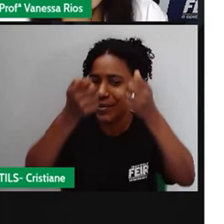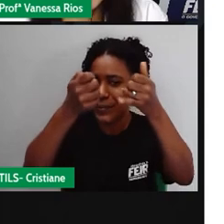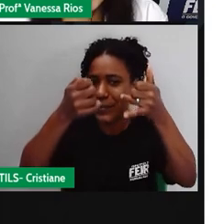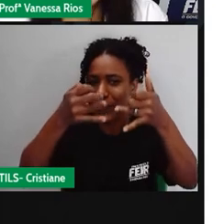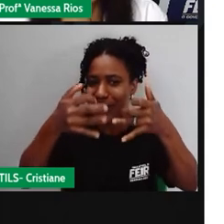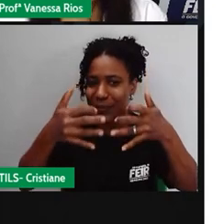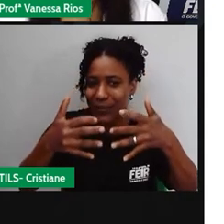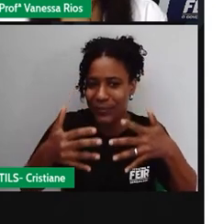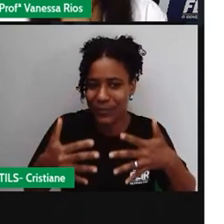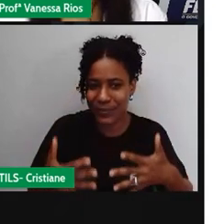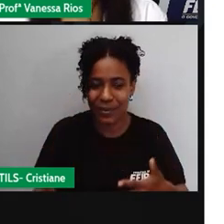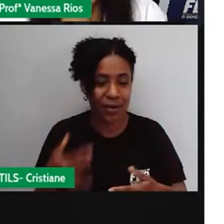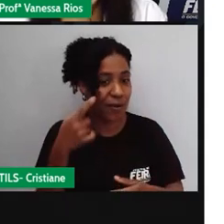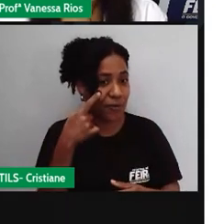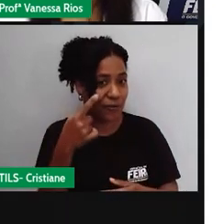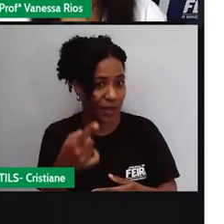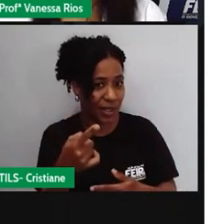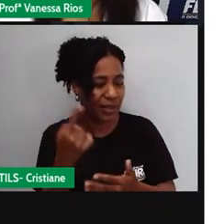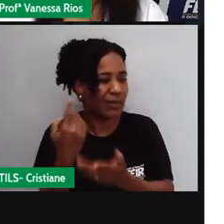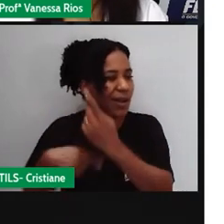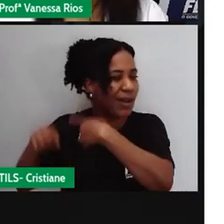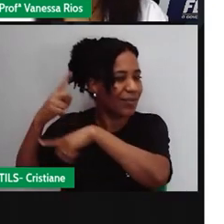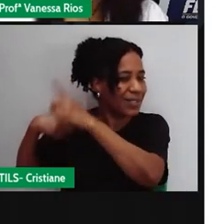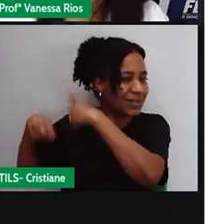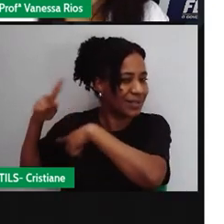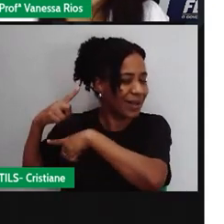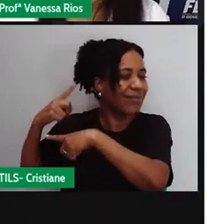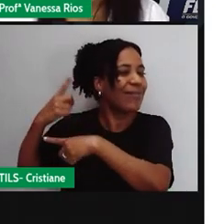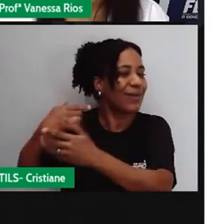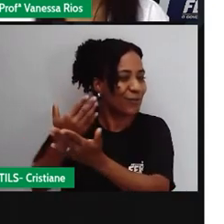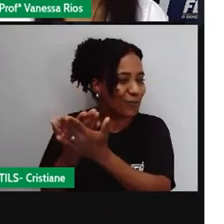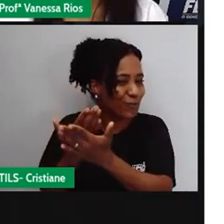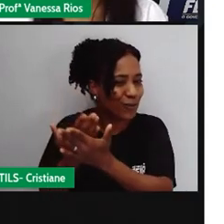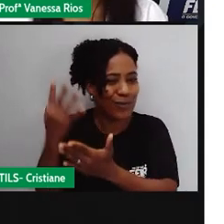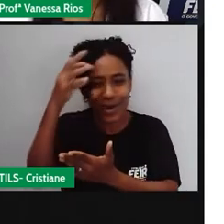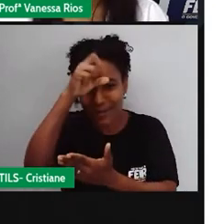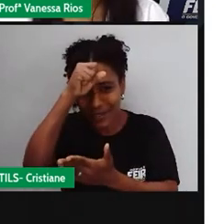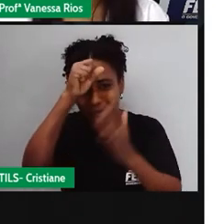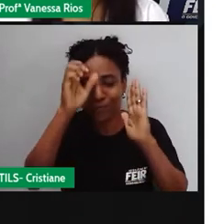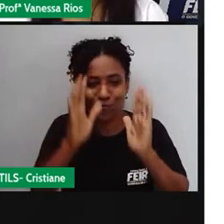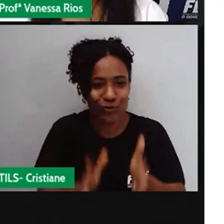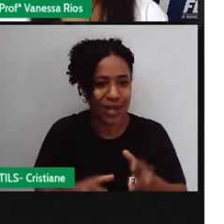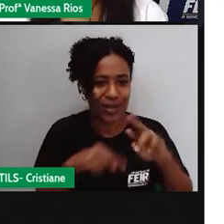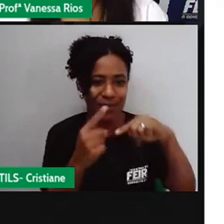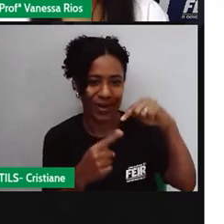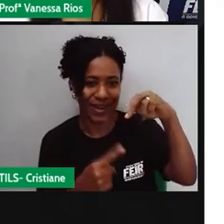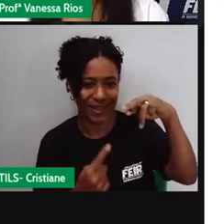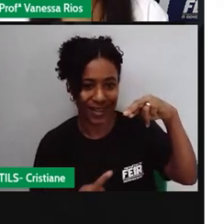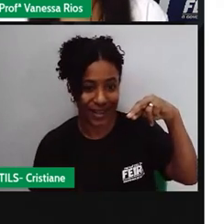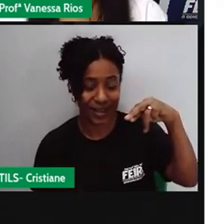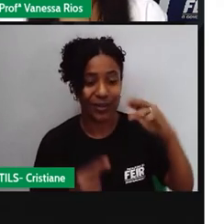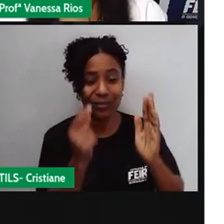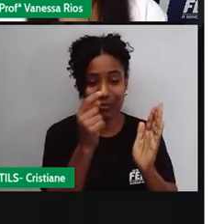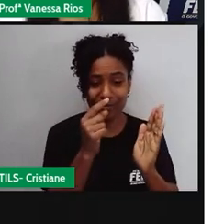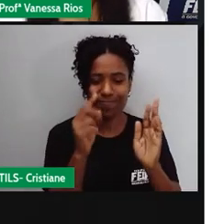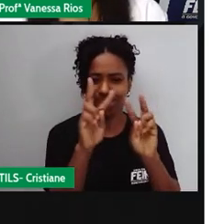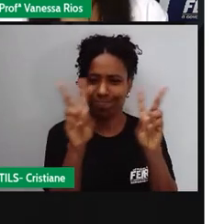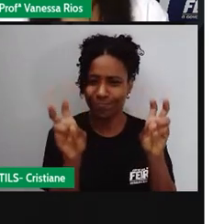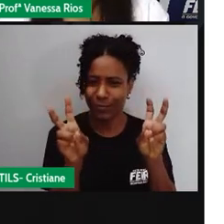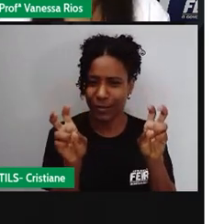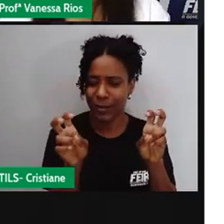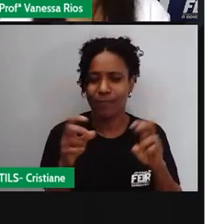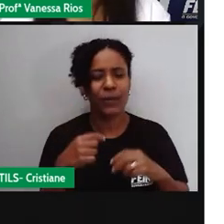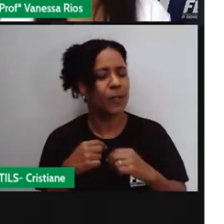foi falado, do que já foi estudado, do que você já anotou aí em seu caderno, para que você pense nesse tema aí, de